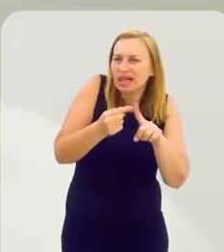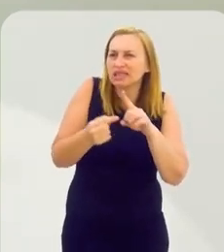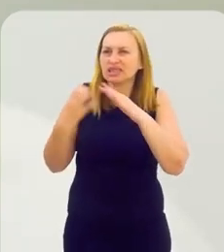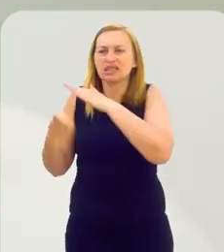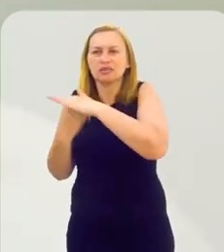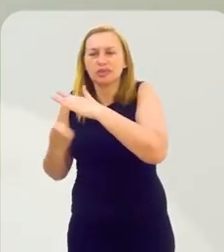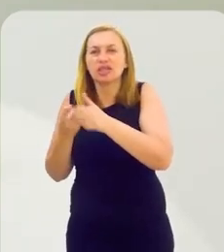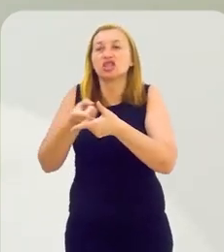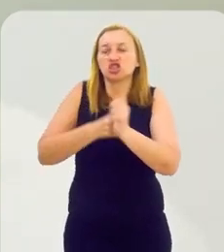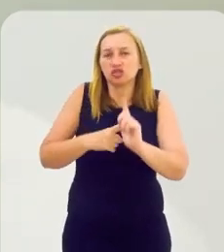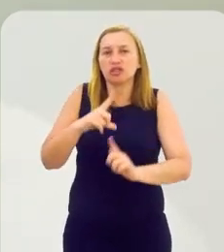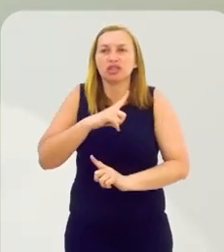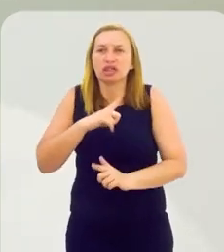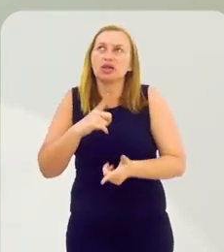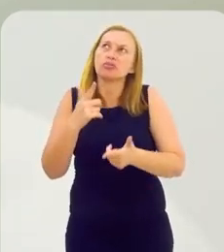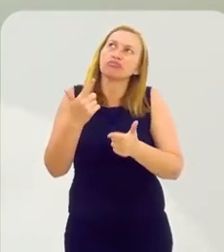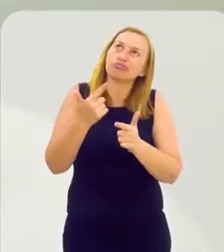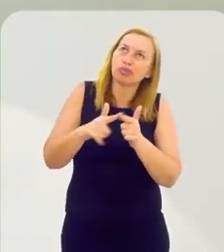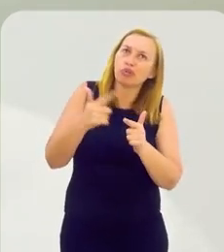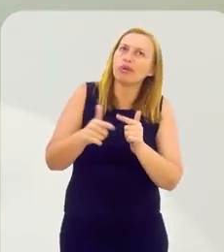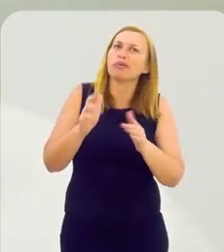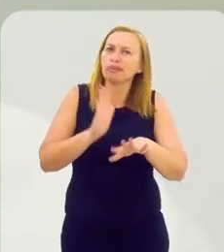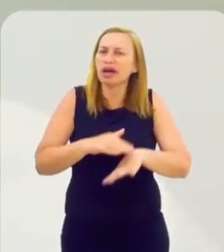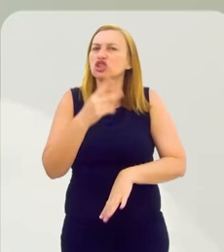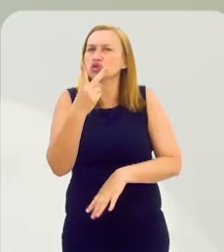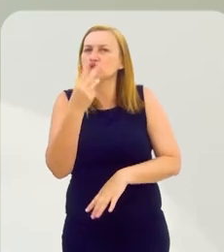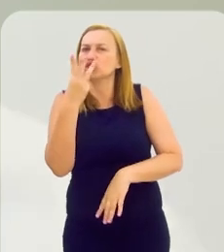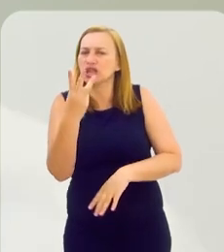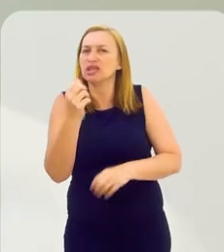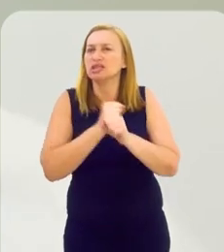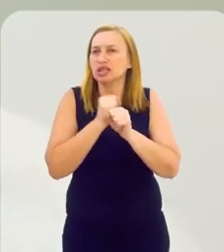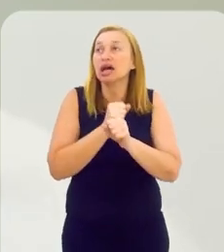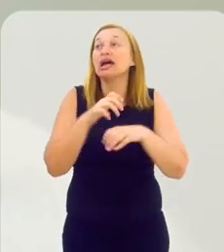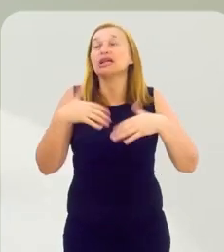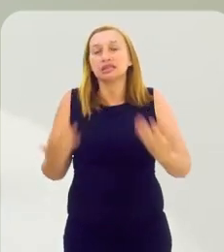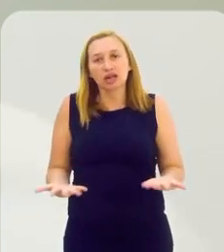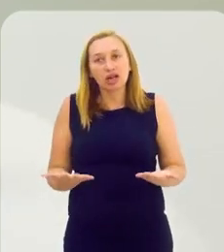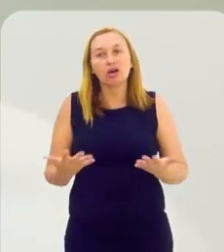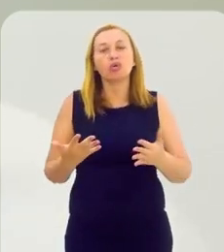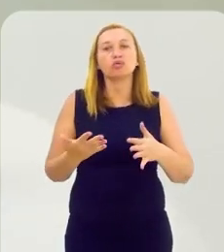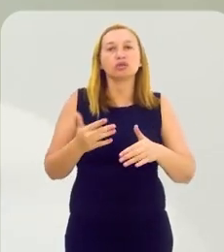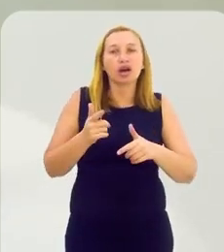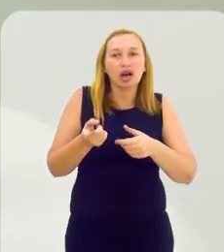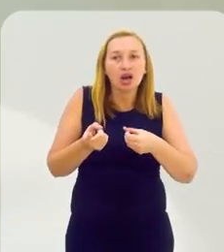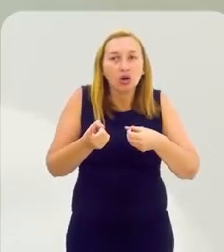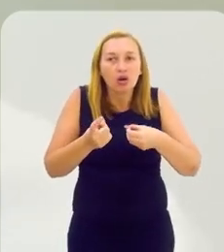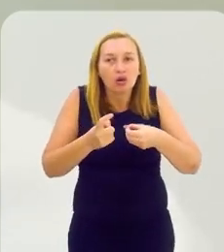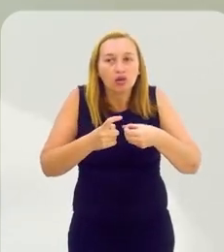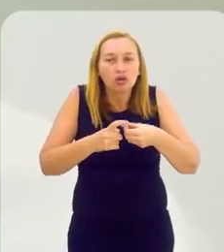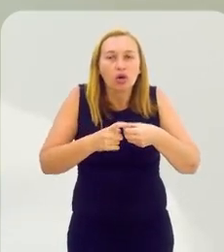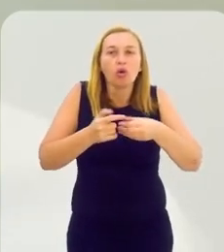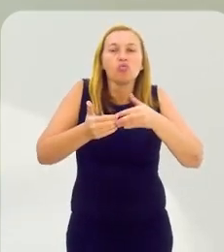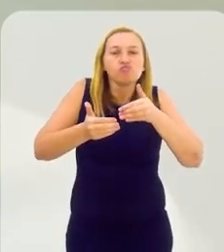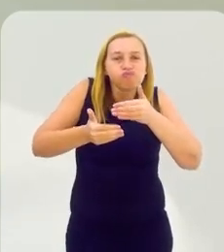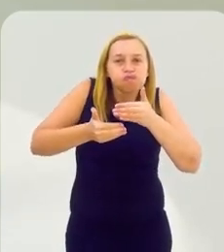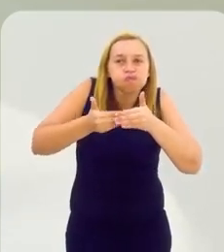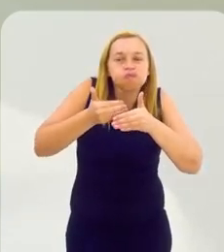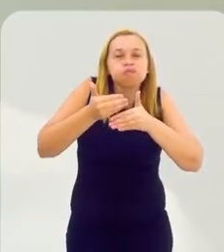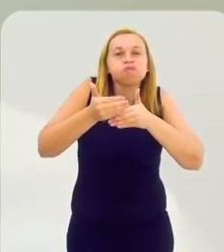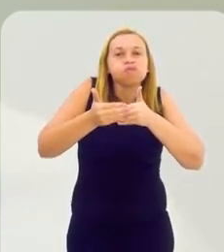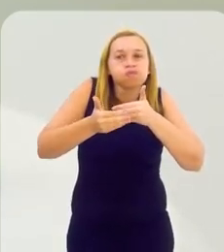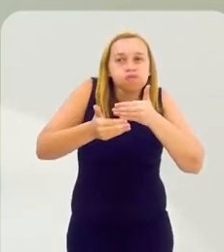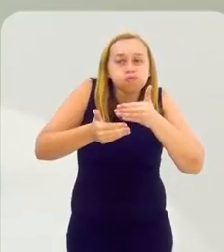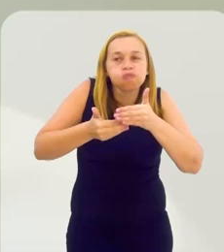das empresas ainda bastante endividada por pelo menos mais 2, 3 anos. Então, vai ser um panorama ainda de recuperação relativamente longo,